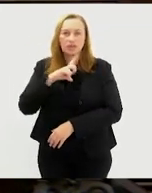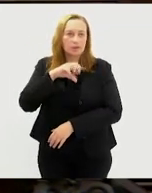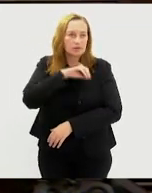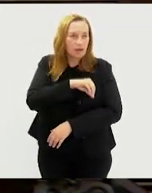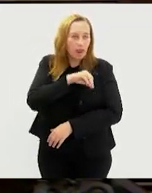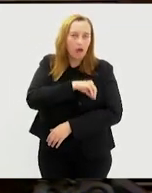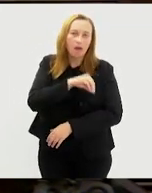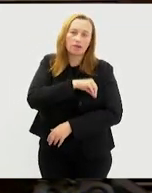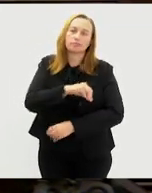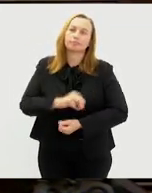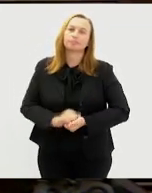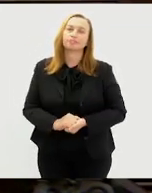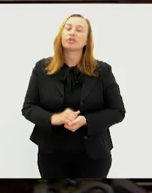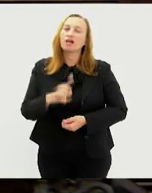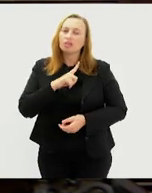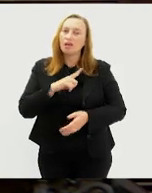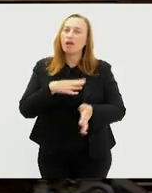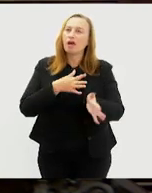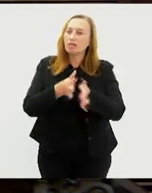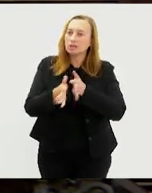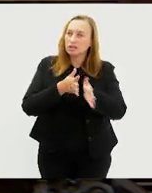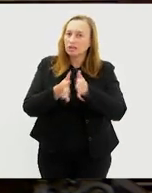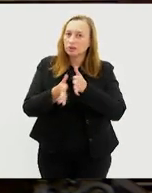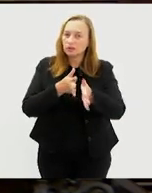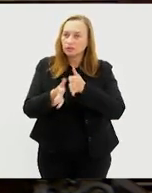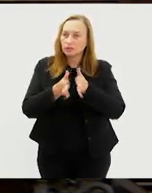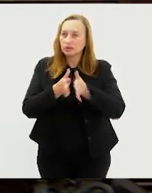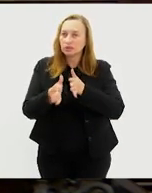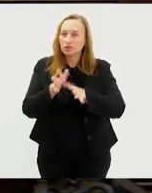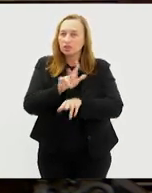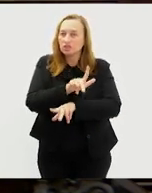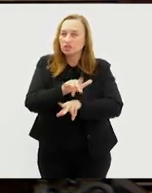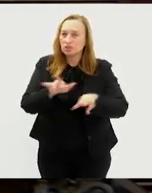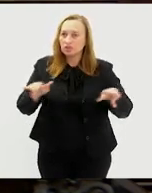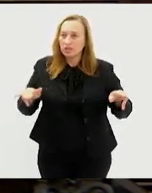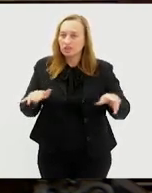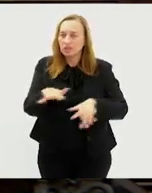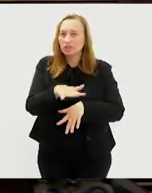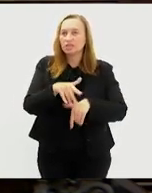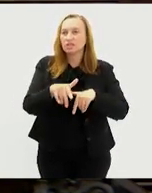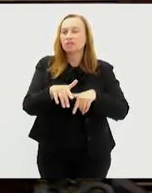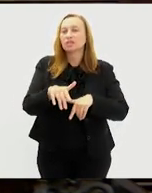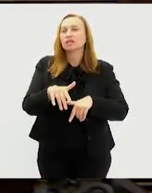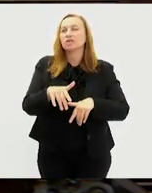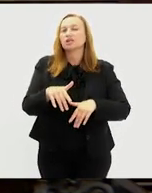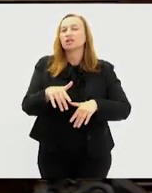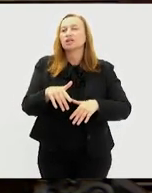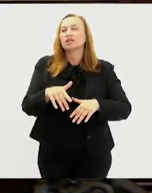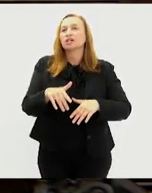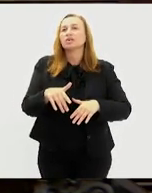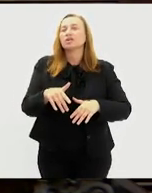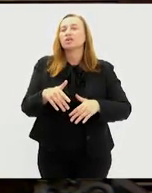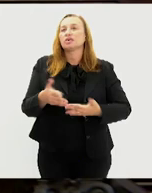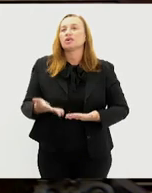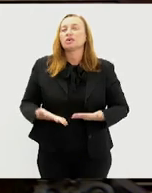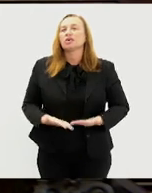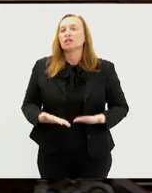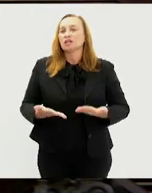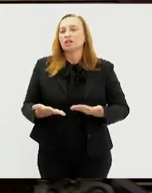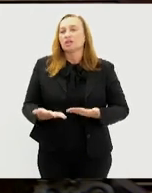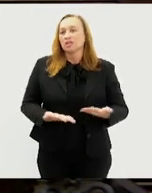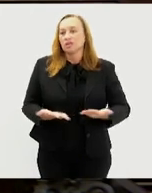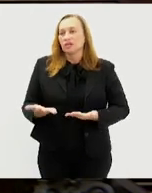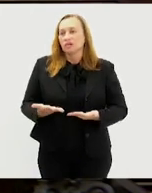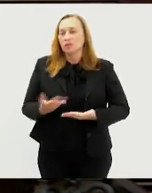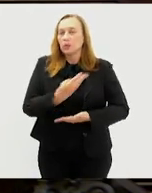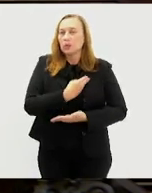ter acesso a diferentes serviços públicos mas a gente quer ir além esse público